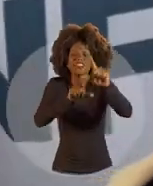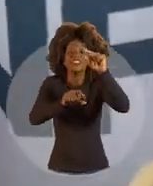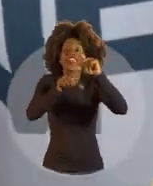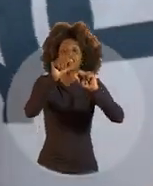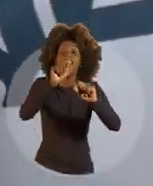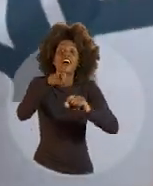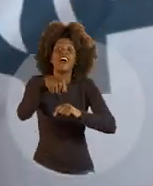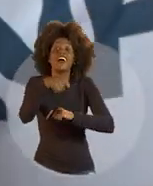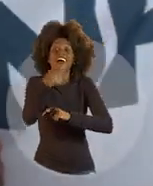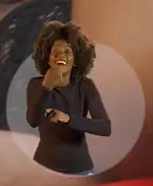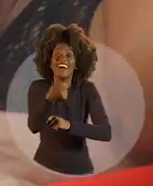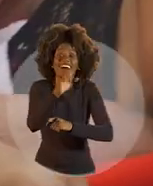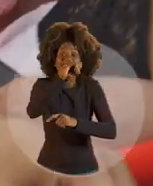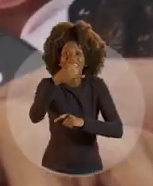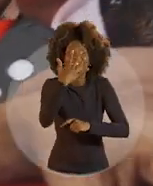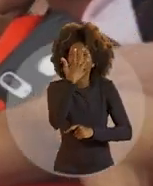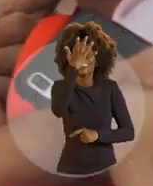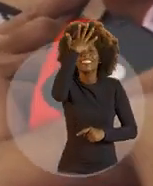Nova estrela,